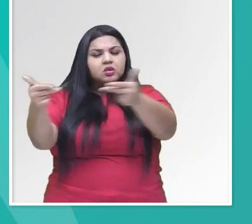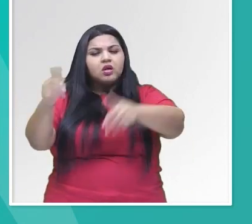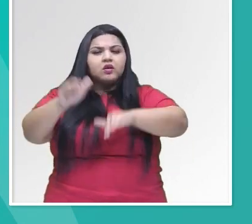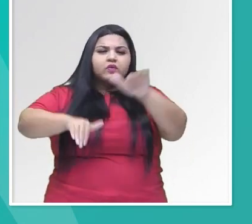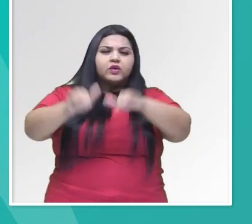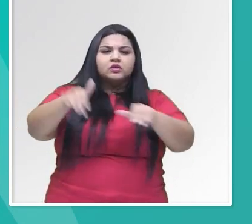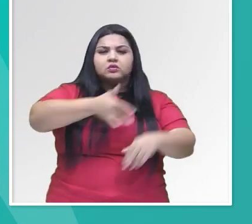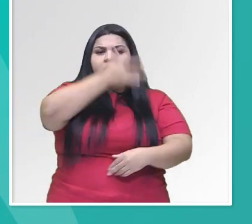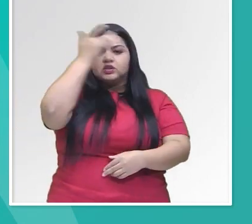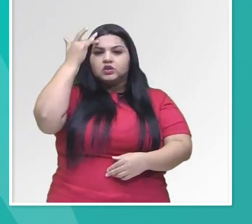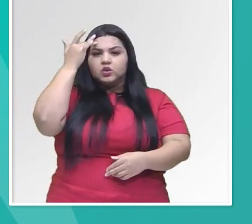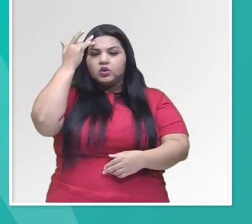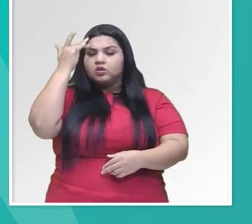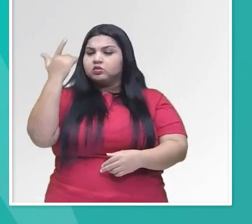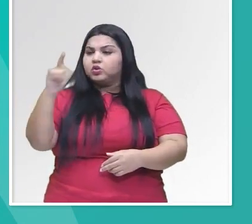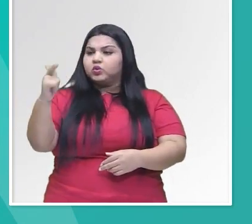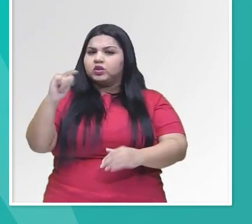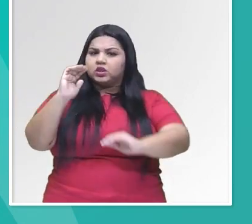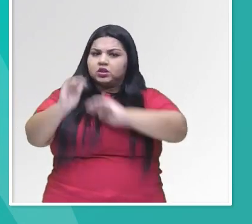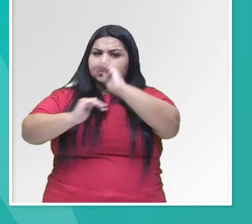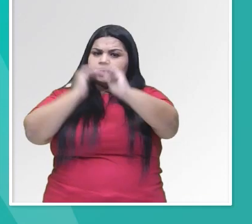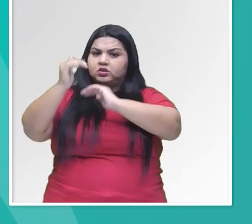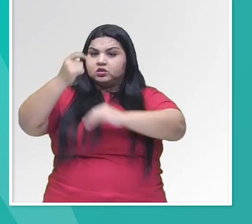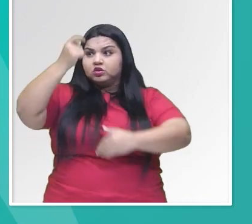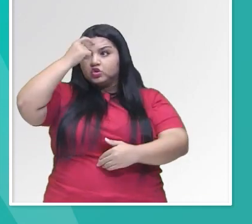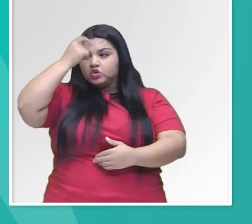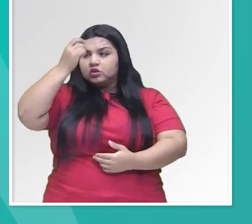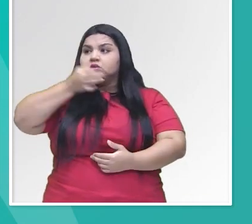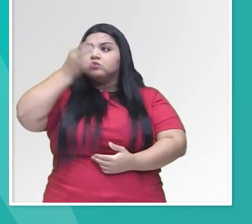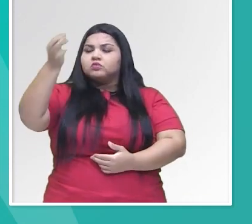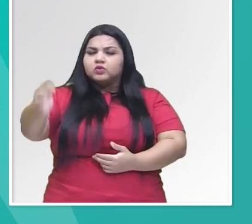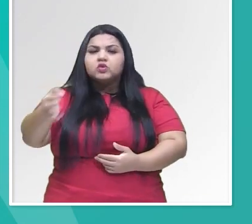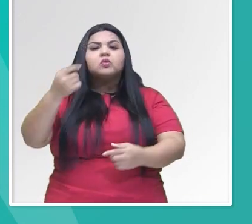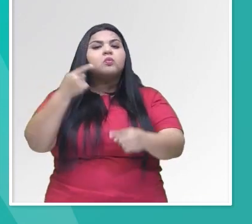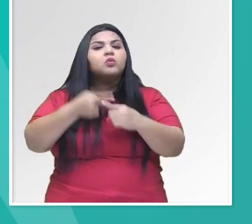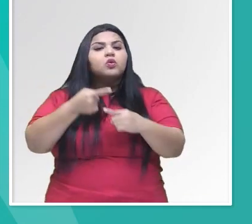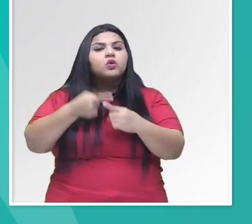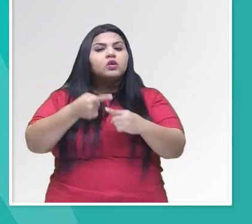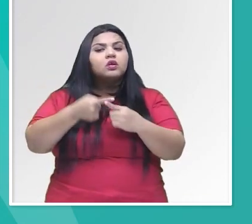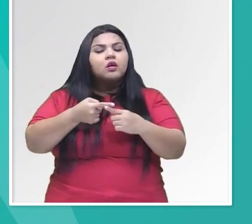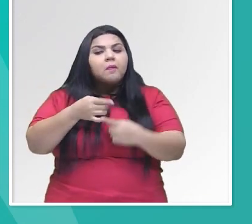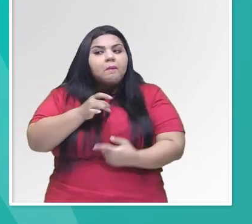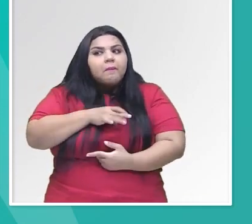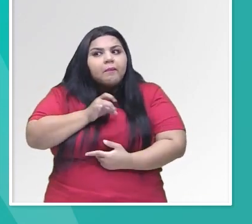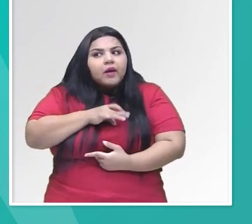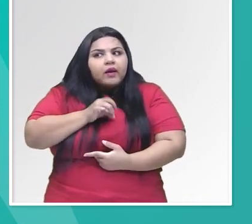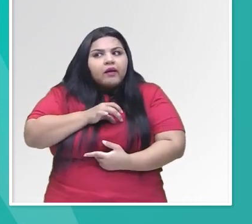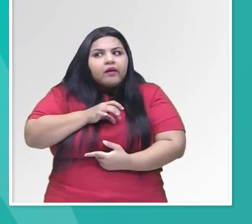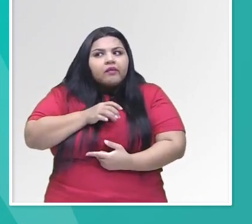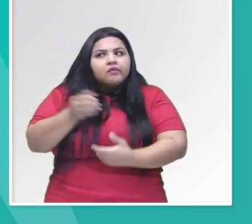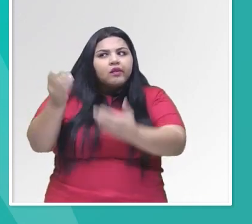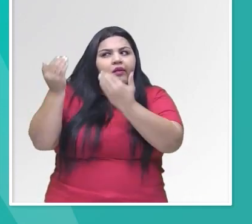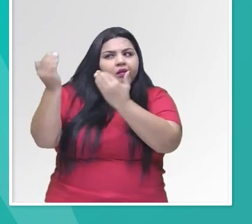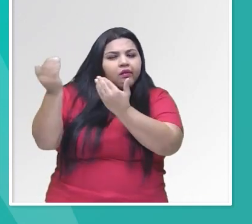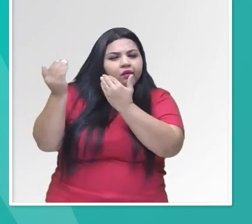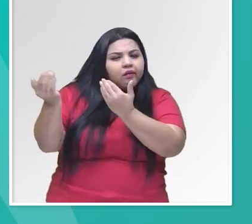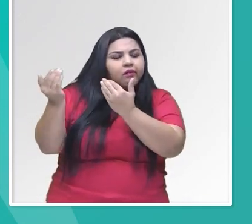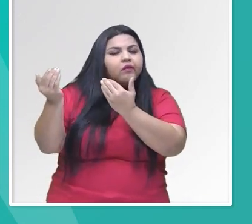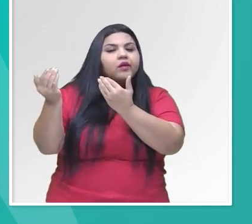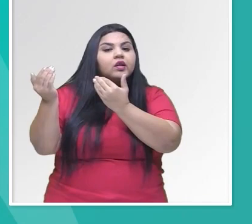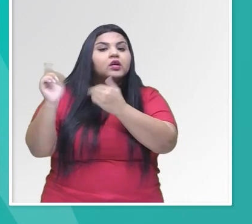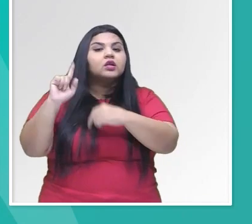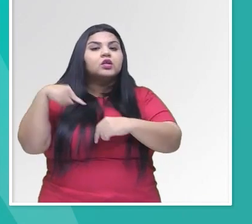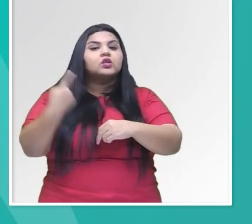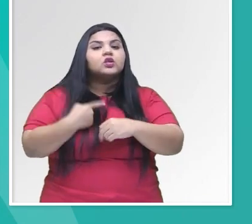a pessoa não desenvolve seu senso crítico com medo de estar julgando. Certo? Nós